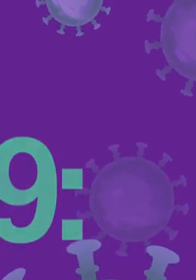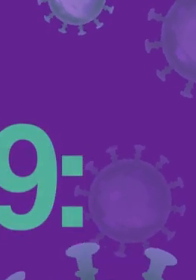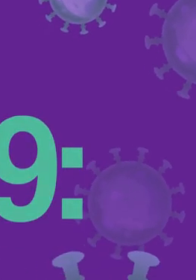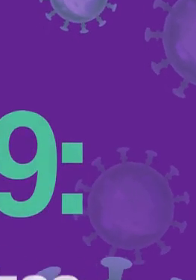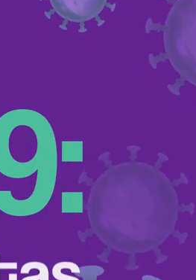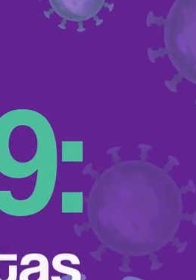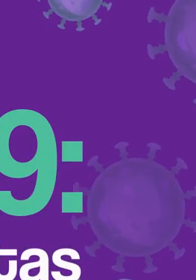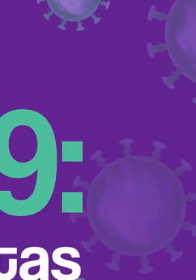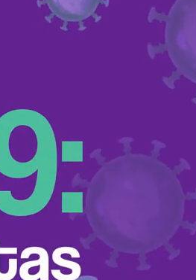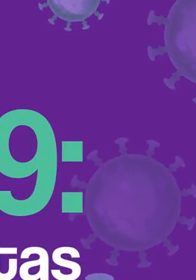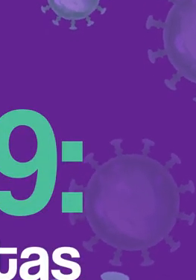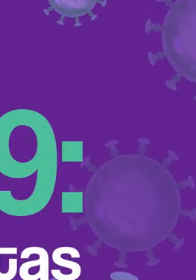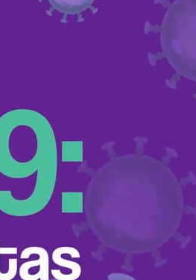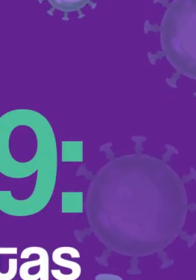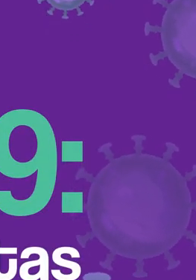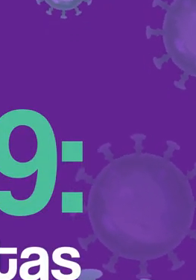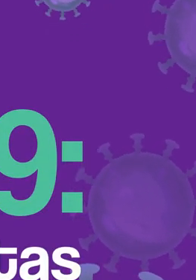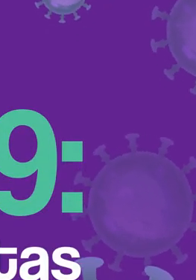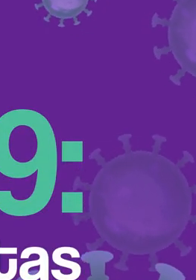e